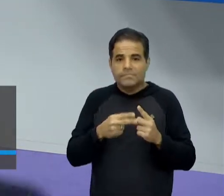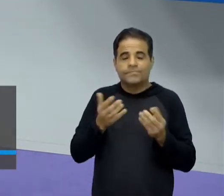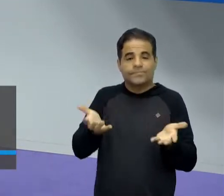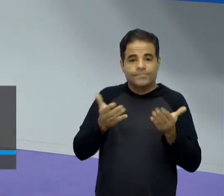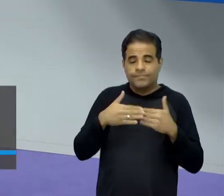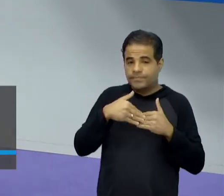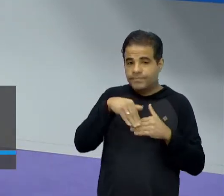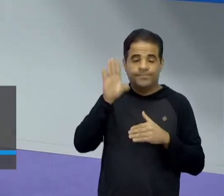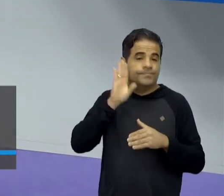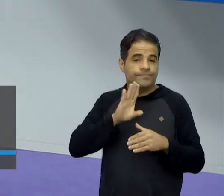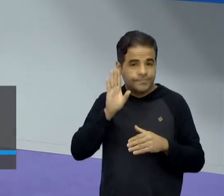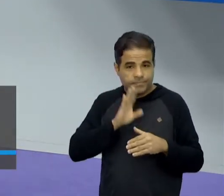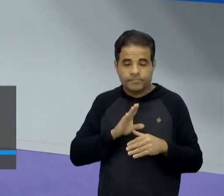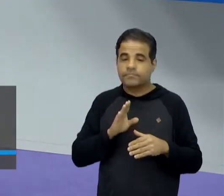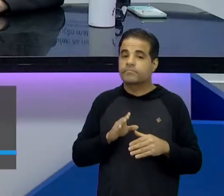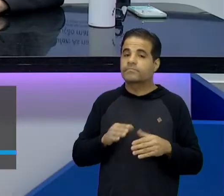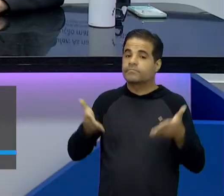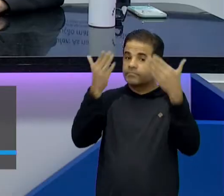muito mais legal se você